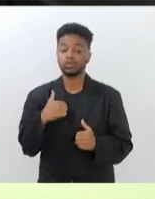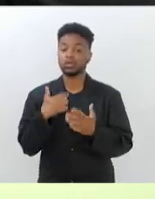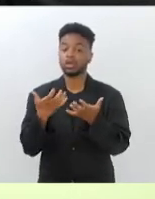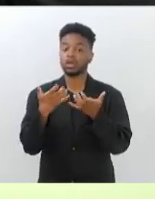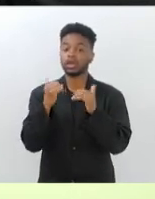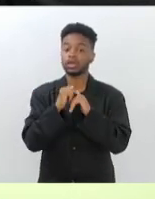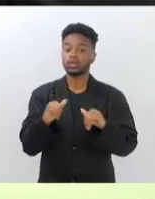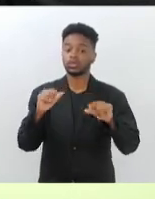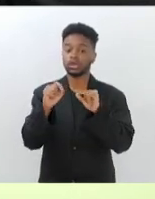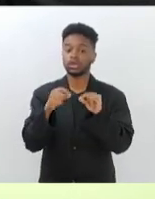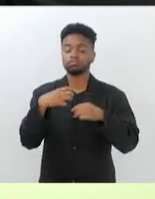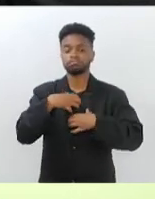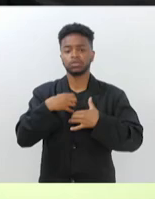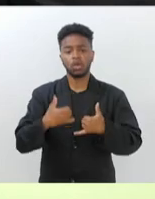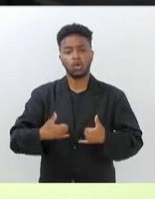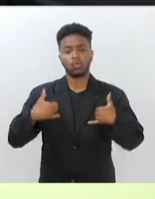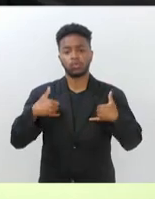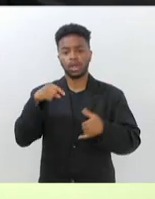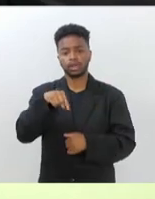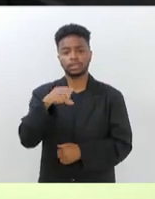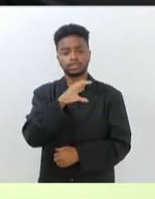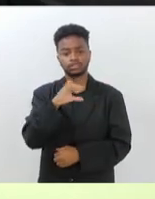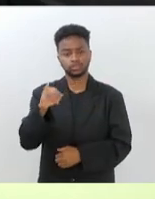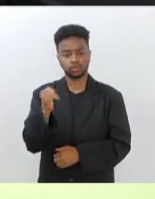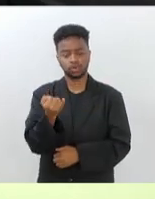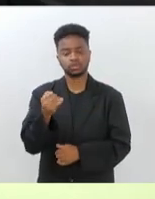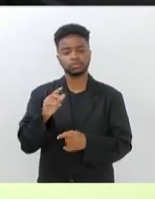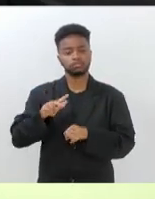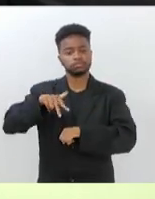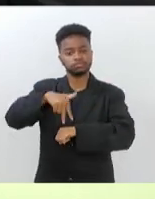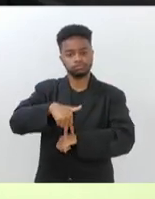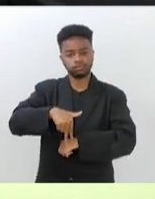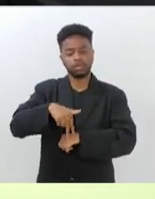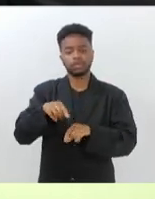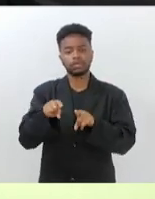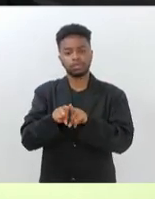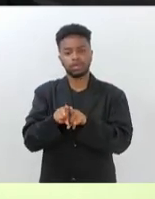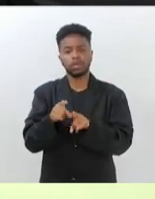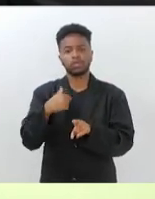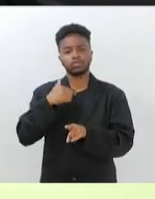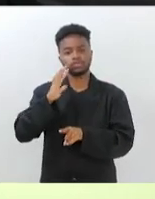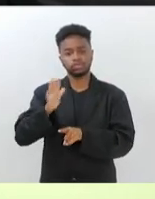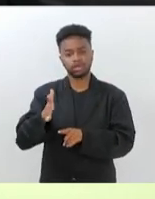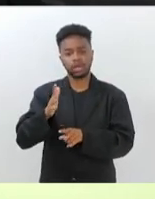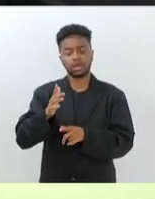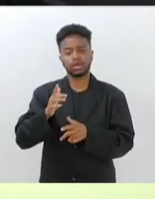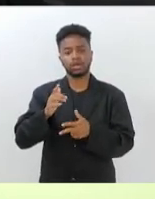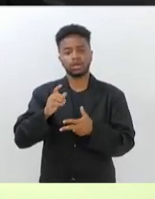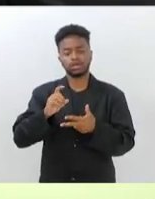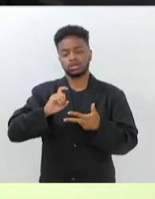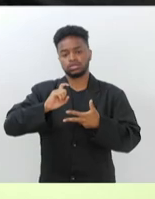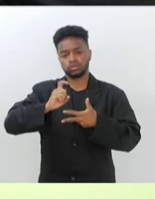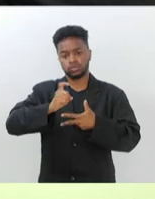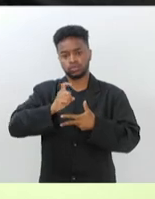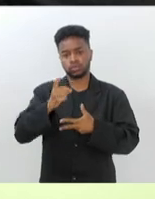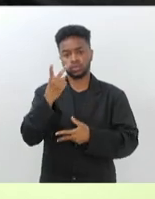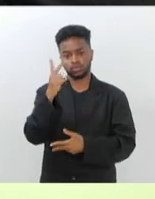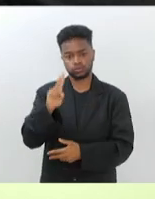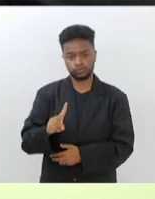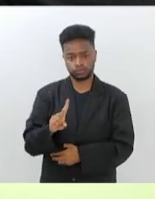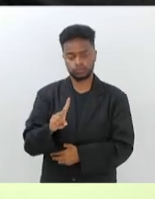eu só me orgulho da ccj tomar essa posição e eu já fui executivo fui duas vezes secretário fui Ministro de